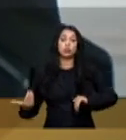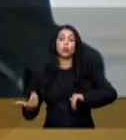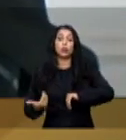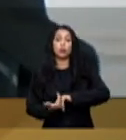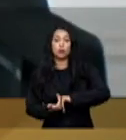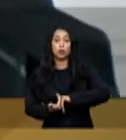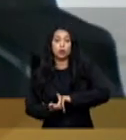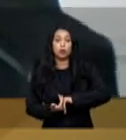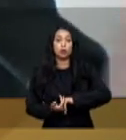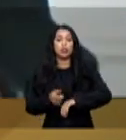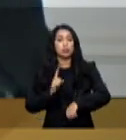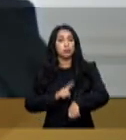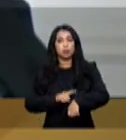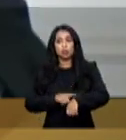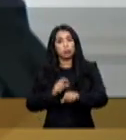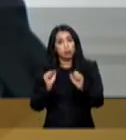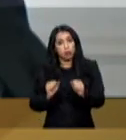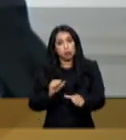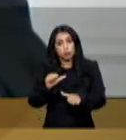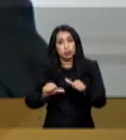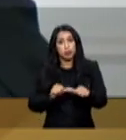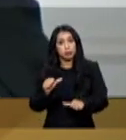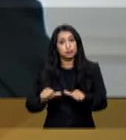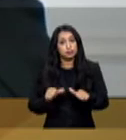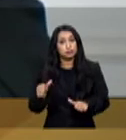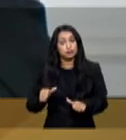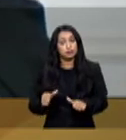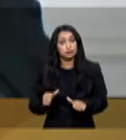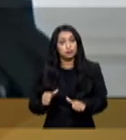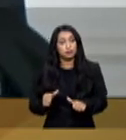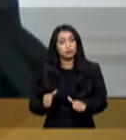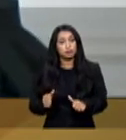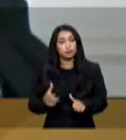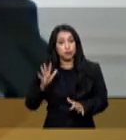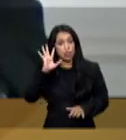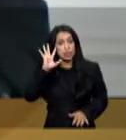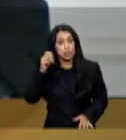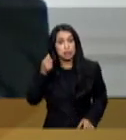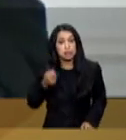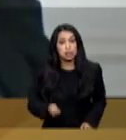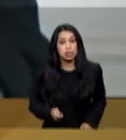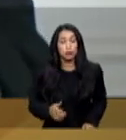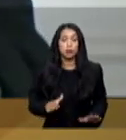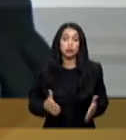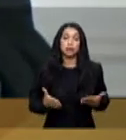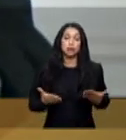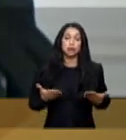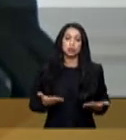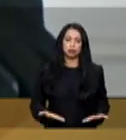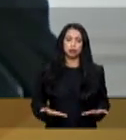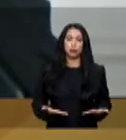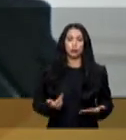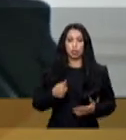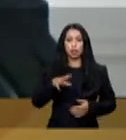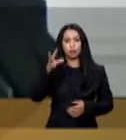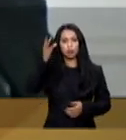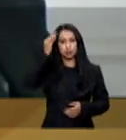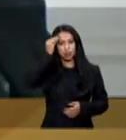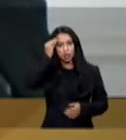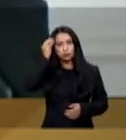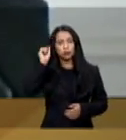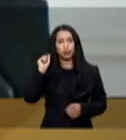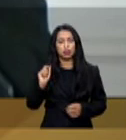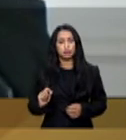Nacional, a qualquer momento, alterar essa sanção. Então, vota nesses termos, Alexandre de Moraes, que